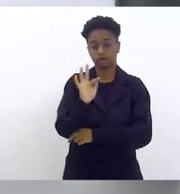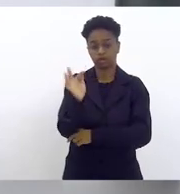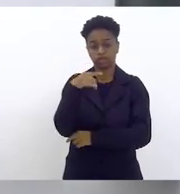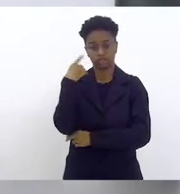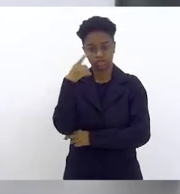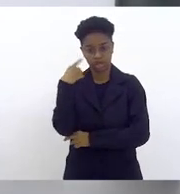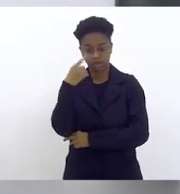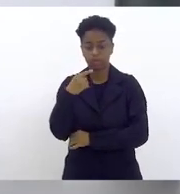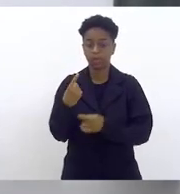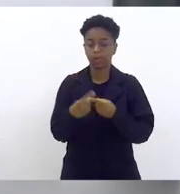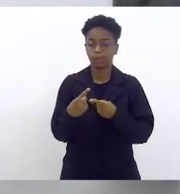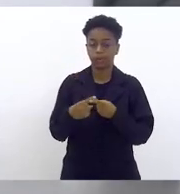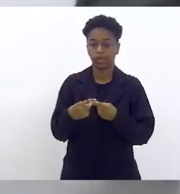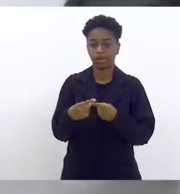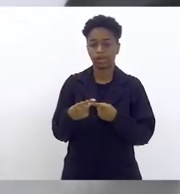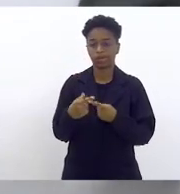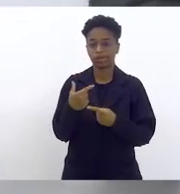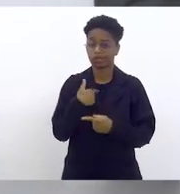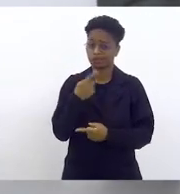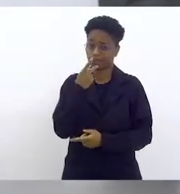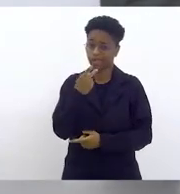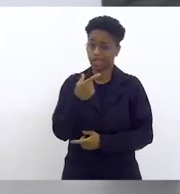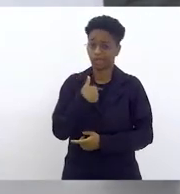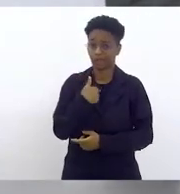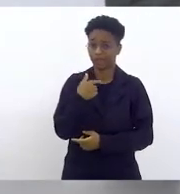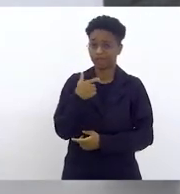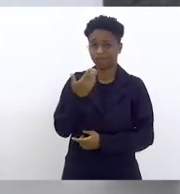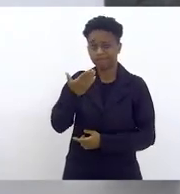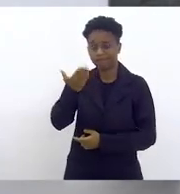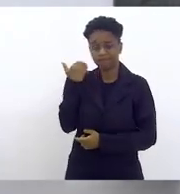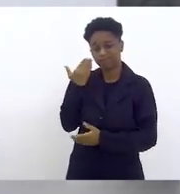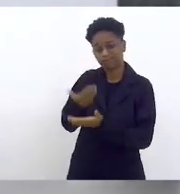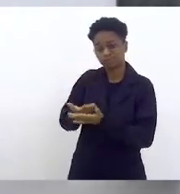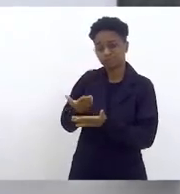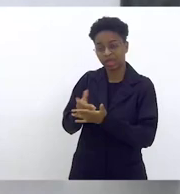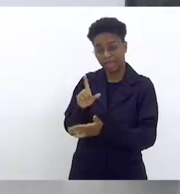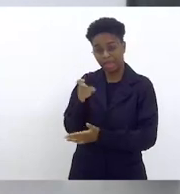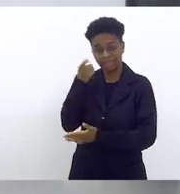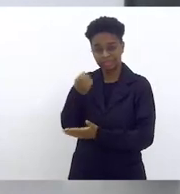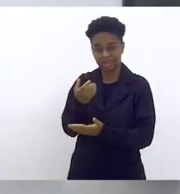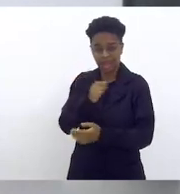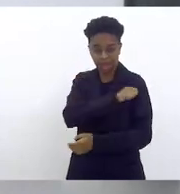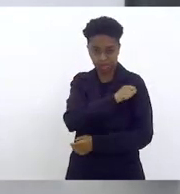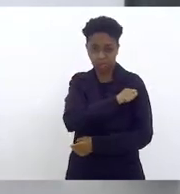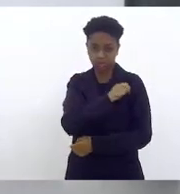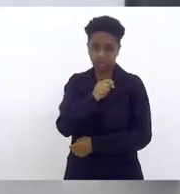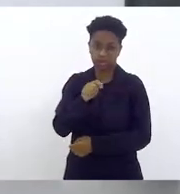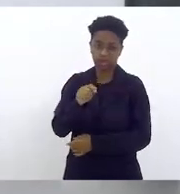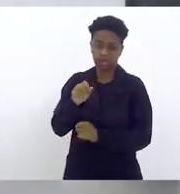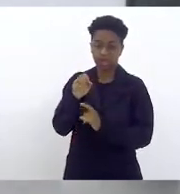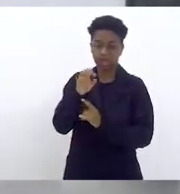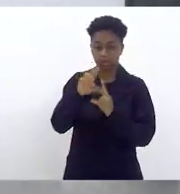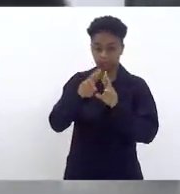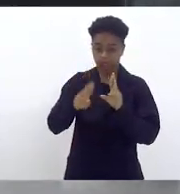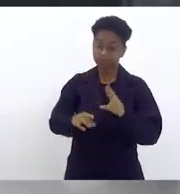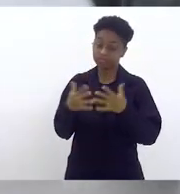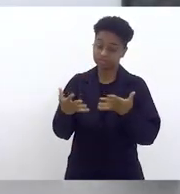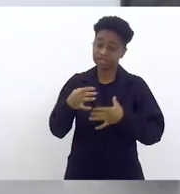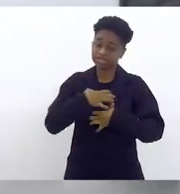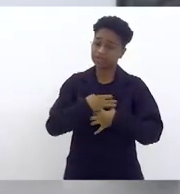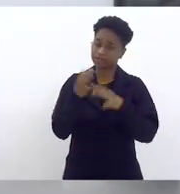direito porque eu diria eu que eu sou veterana da faculdade de direito então fiquei muito feliz de ver essa casa